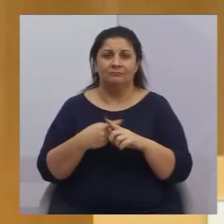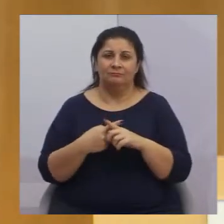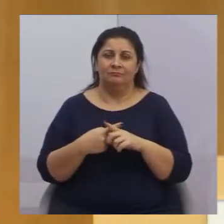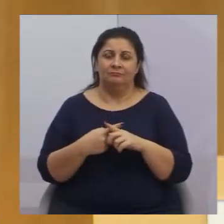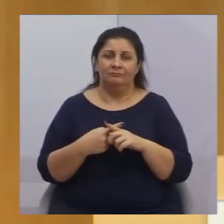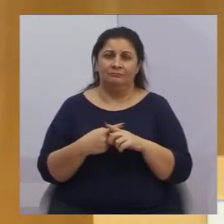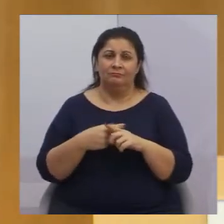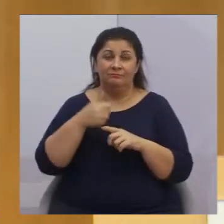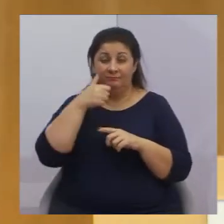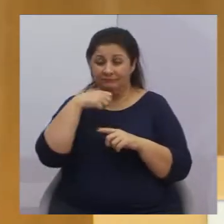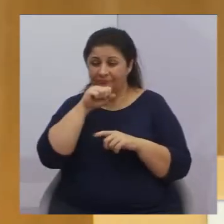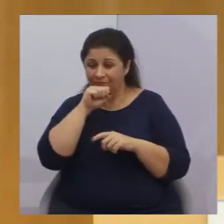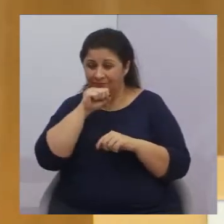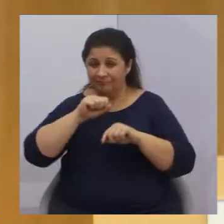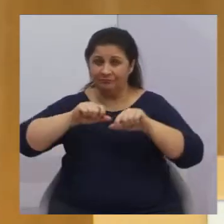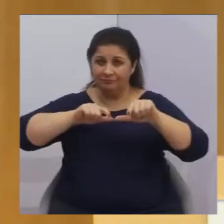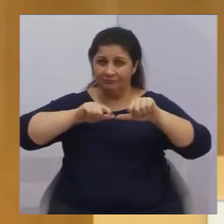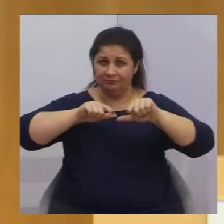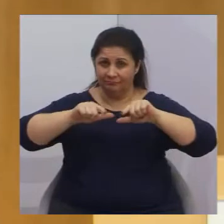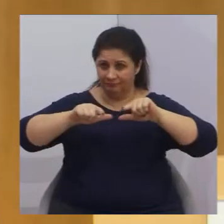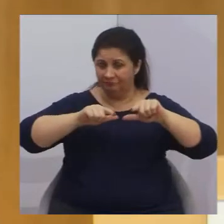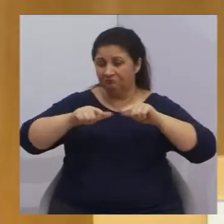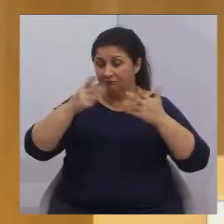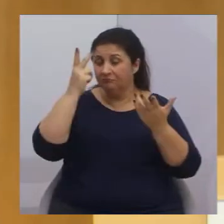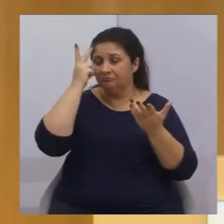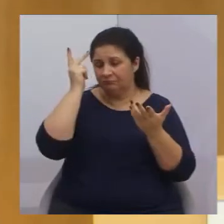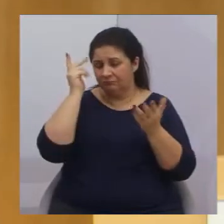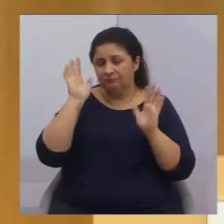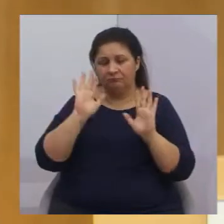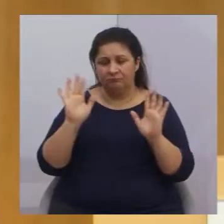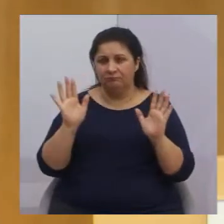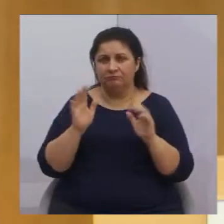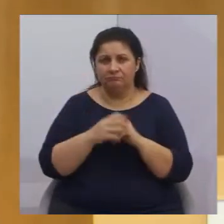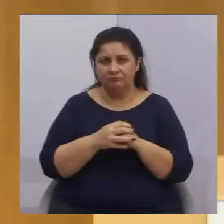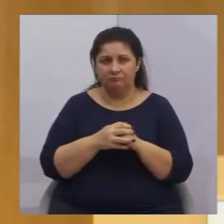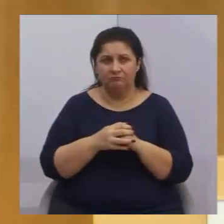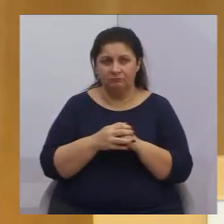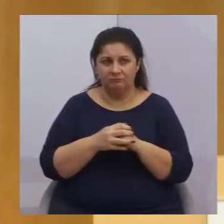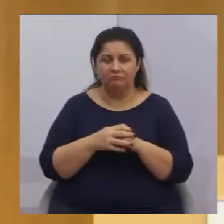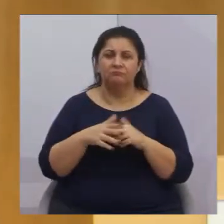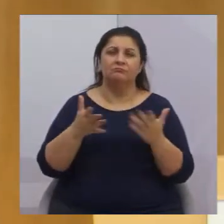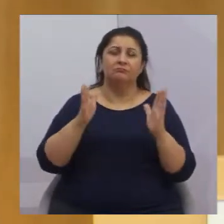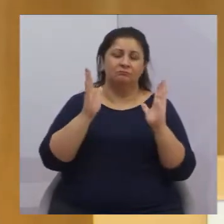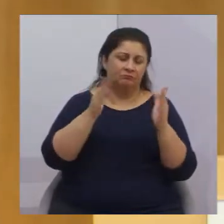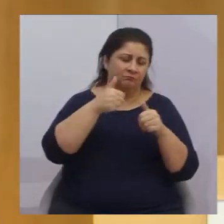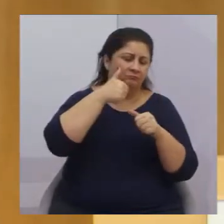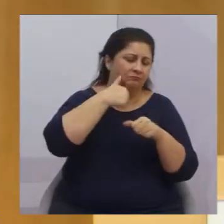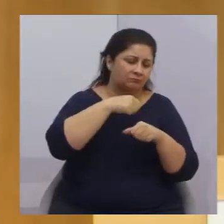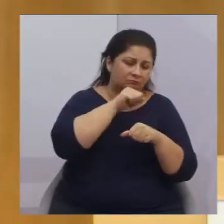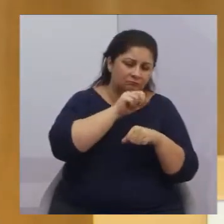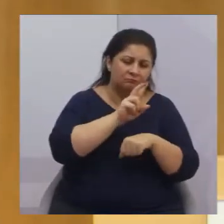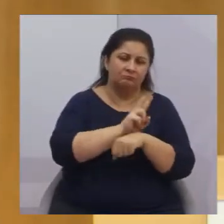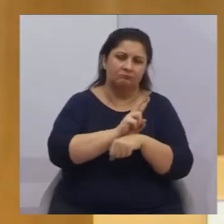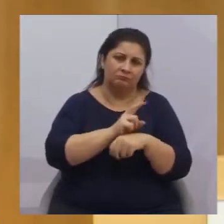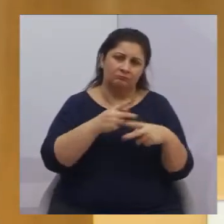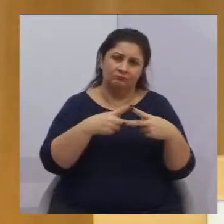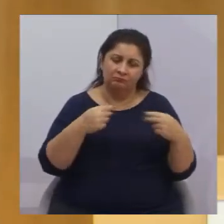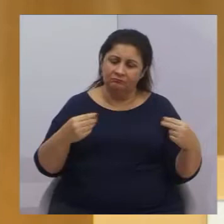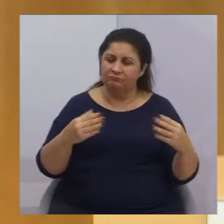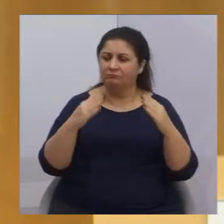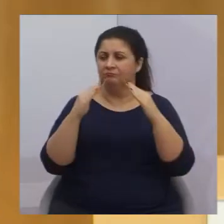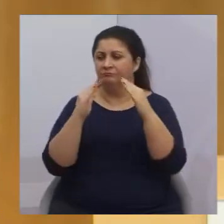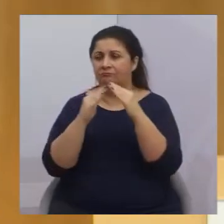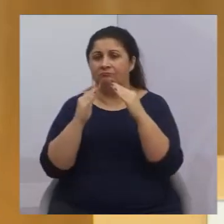são, além da carga natural, né, de passar a ser mãe e tudo mais, tem a